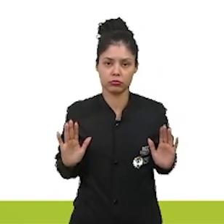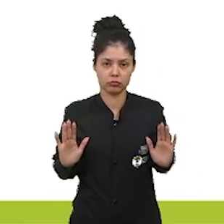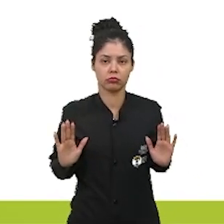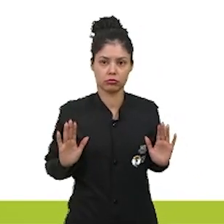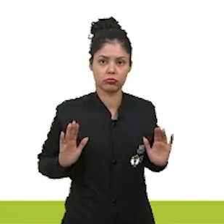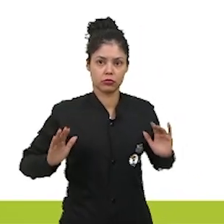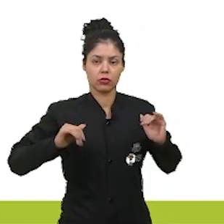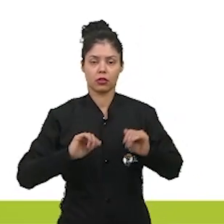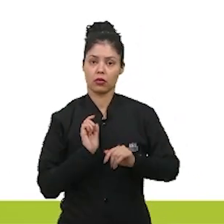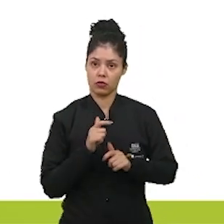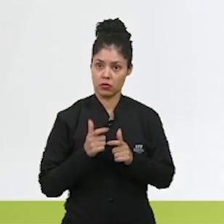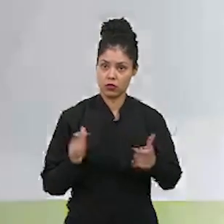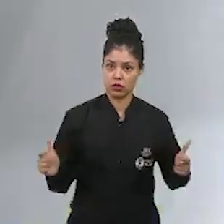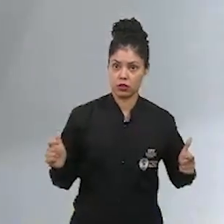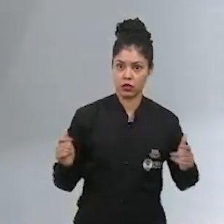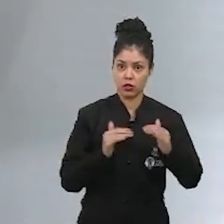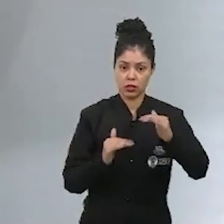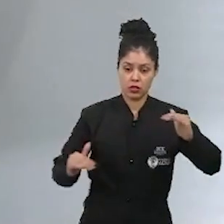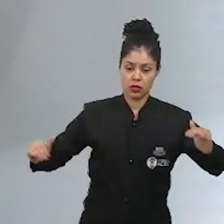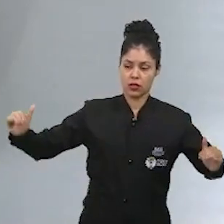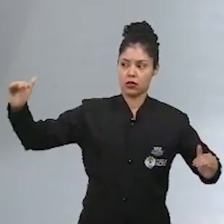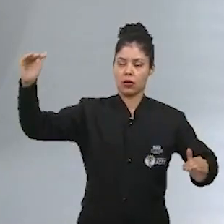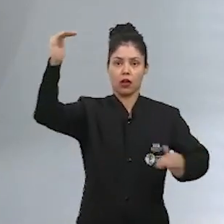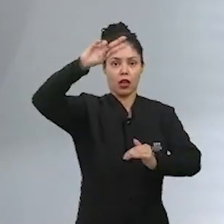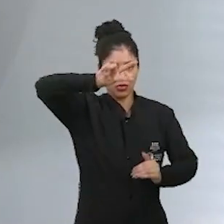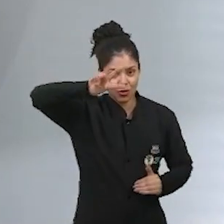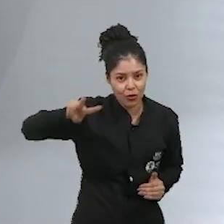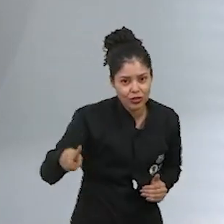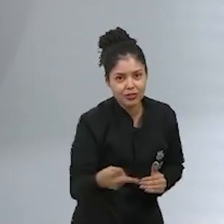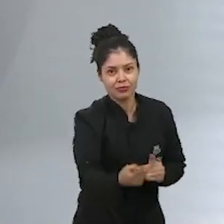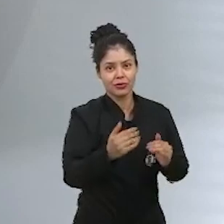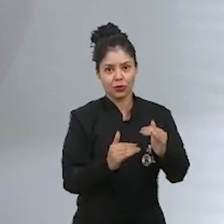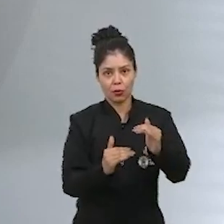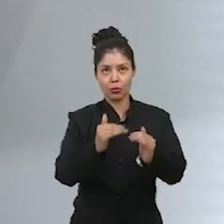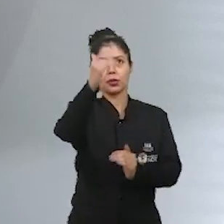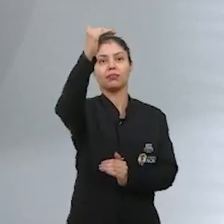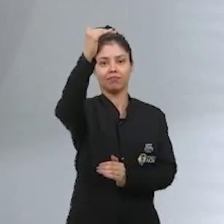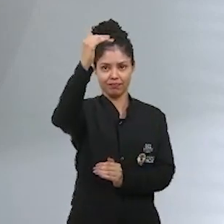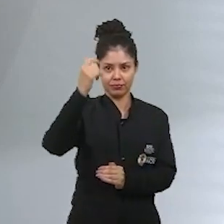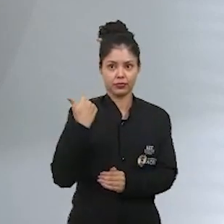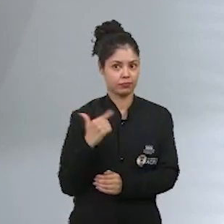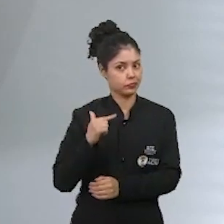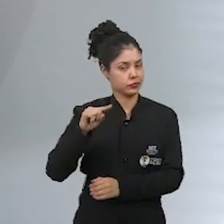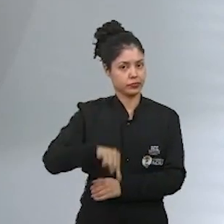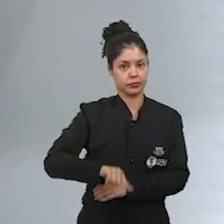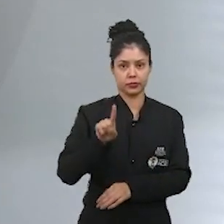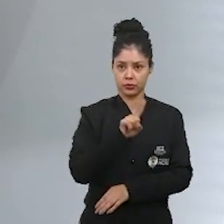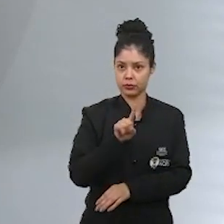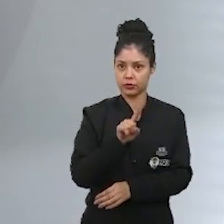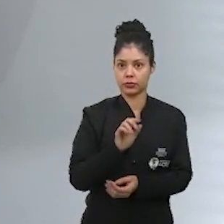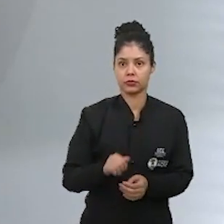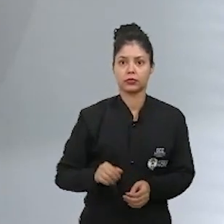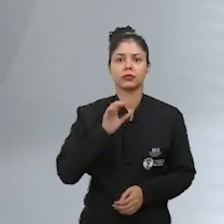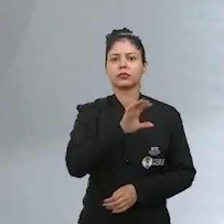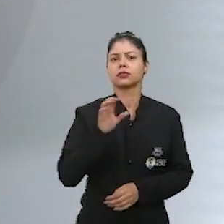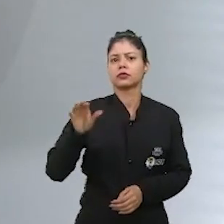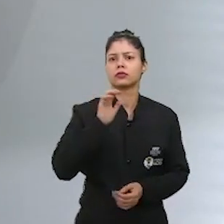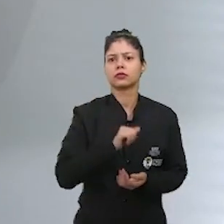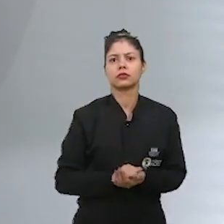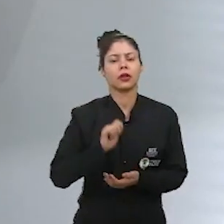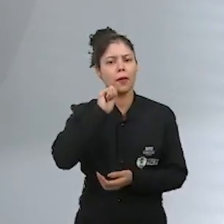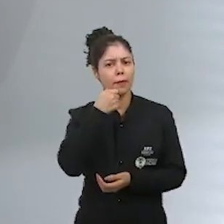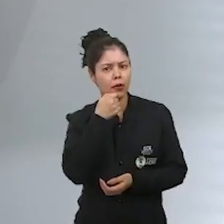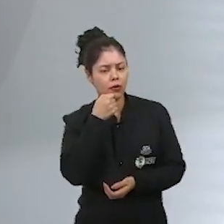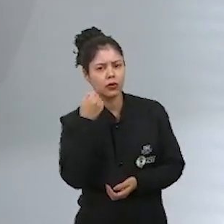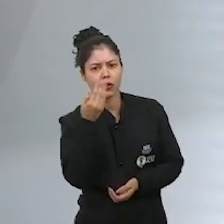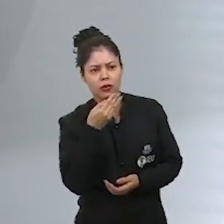são relevos acima de 2.000 metros. Então, no Brasil, nós não temos. Ah, professor, lá no Rio de Janeiro, Pão de